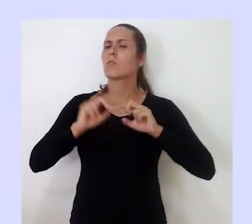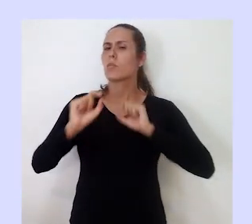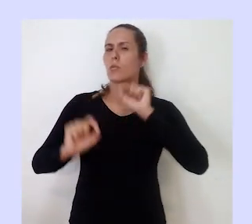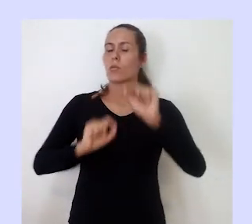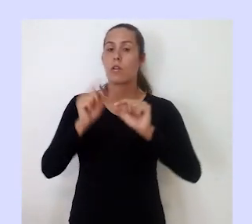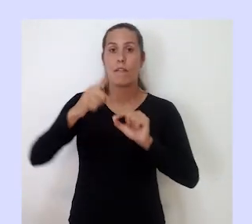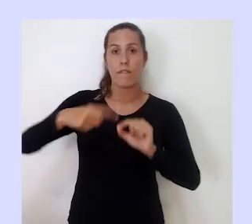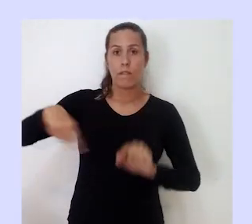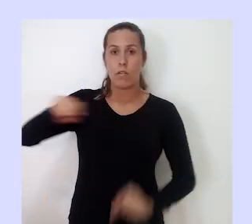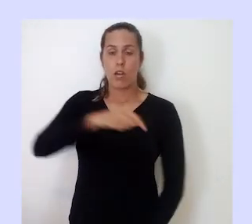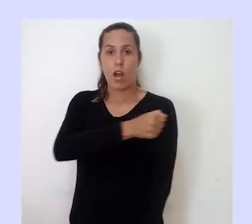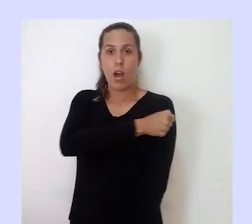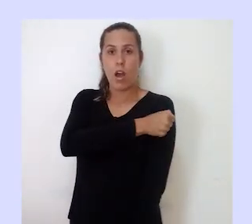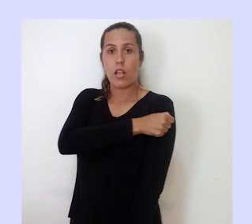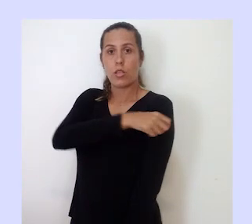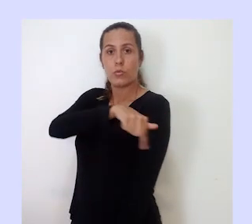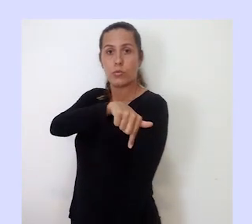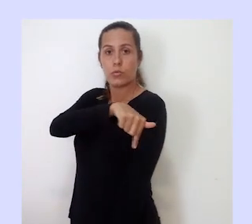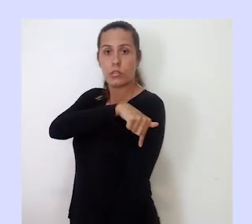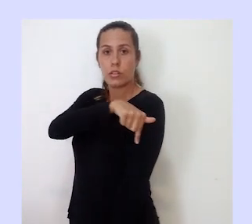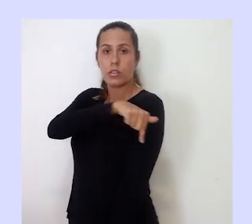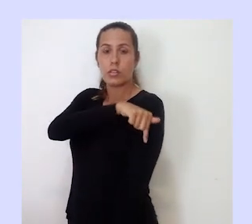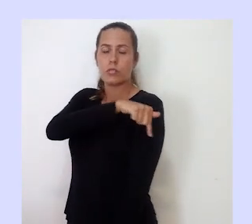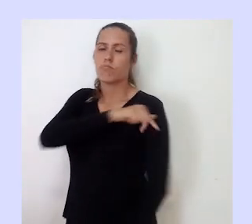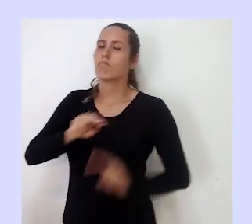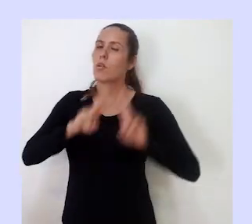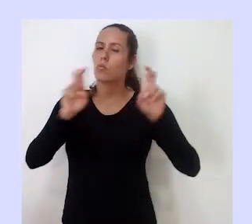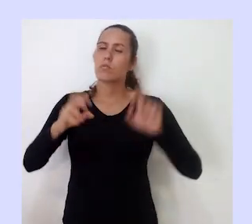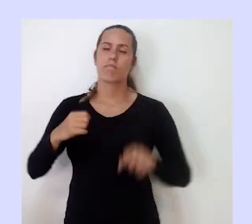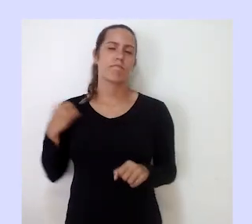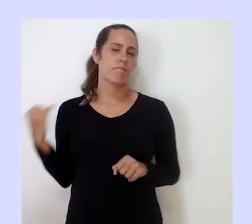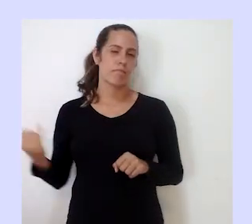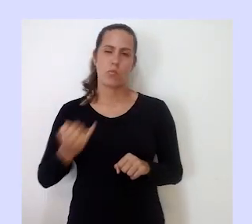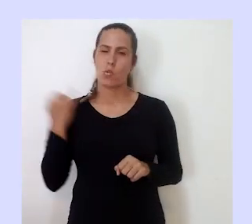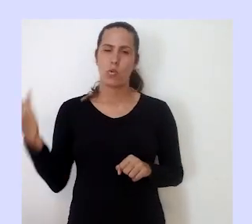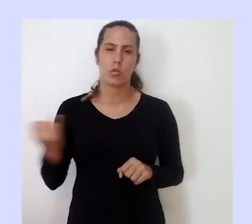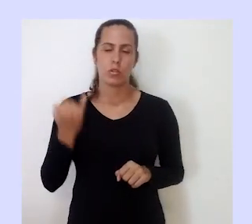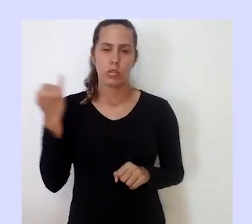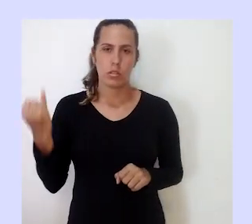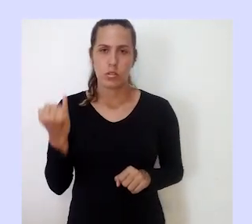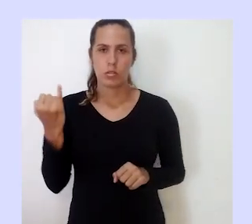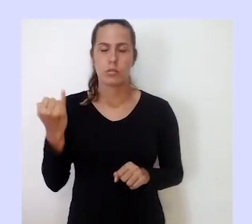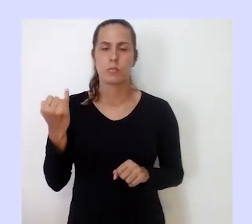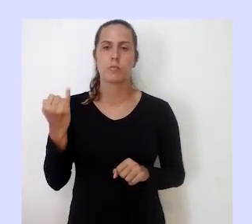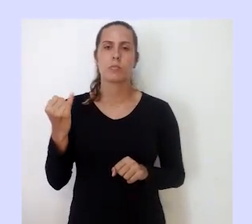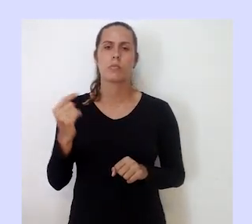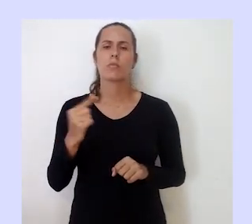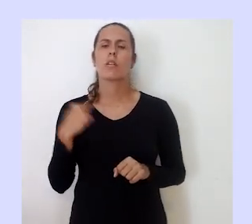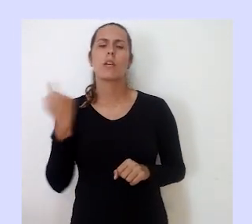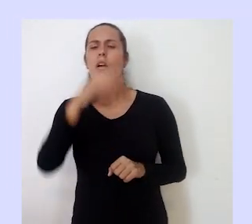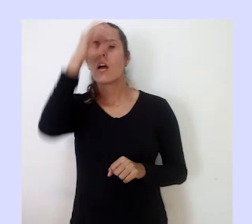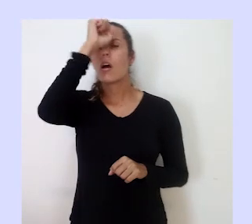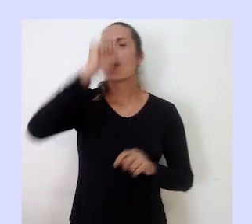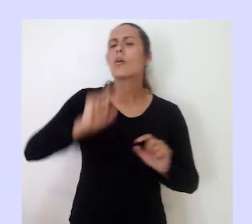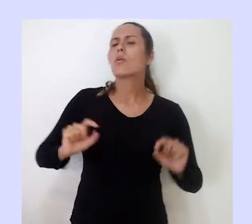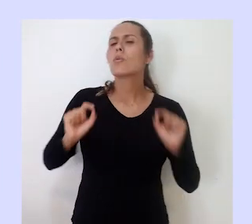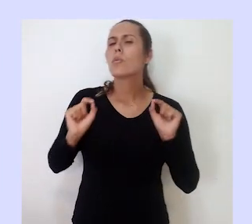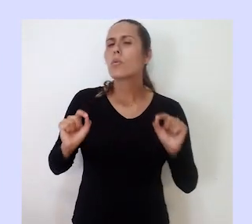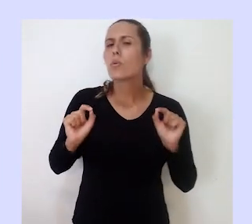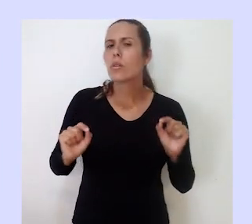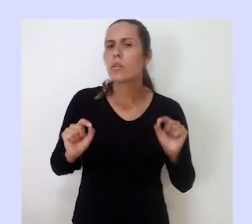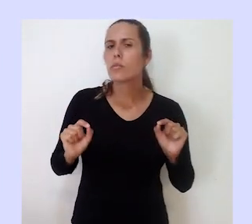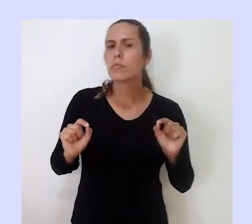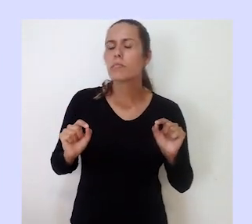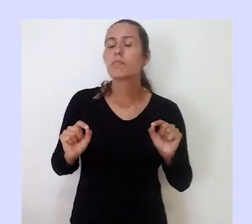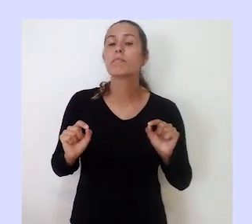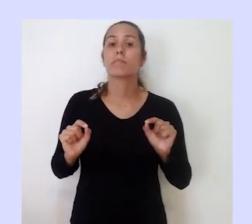para falar para o 7º ano um tema muito relevante nesta disciplina. O que é que o 7º ano vai aprender